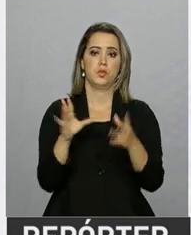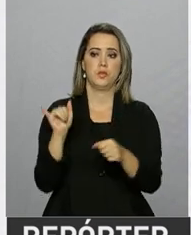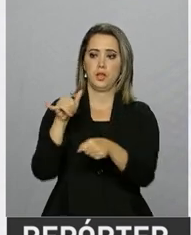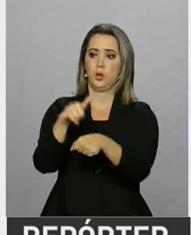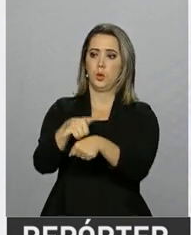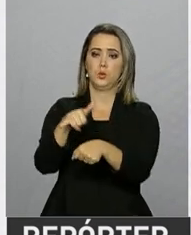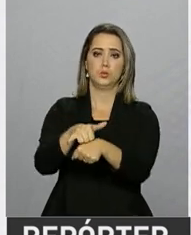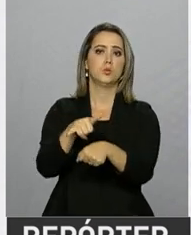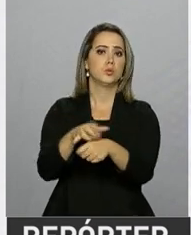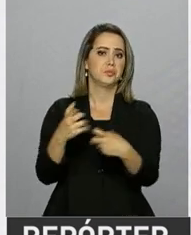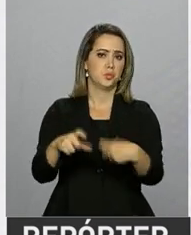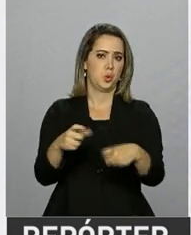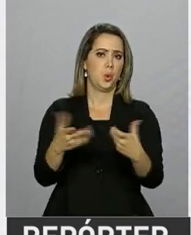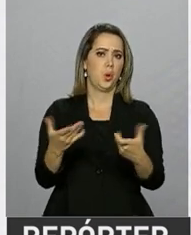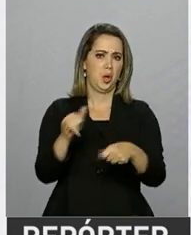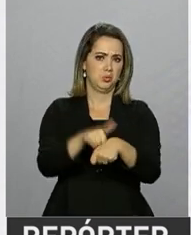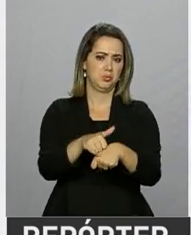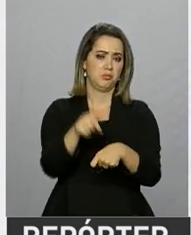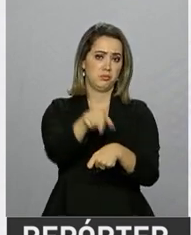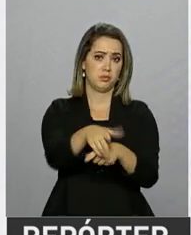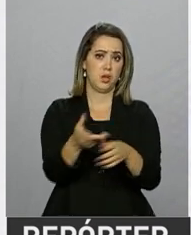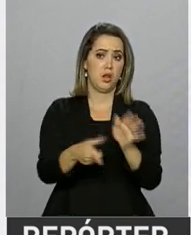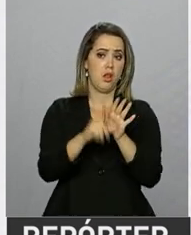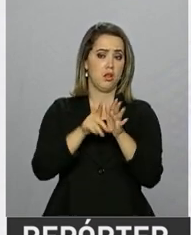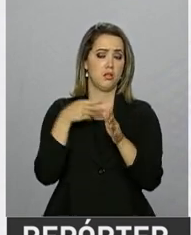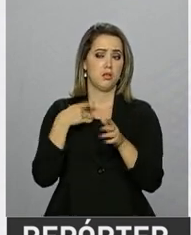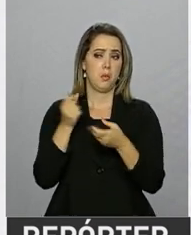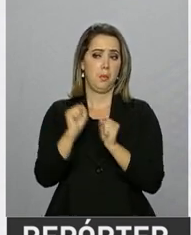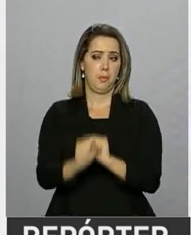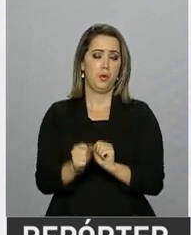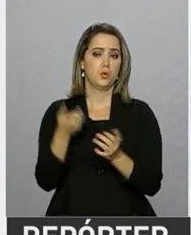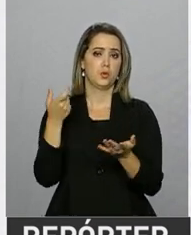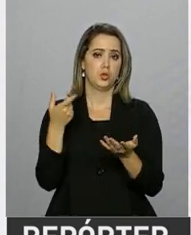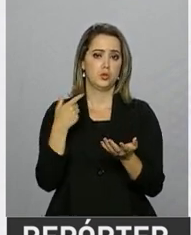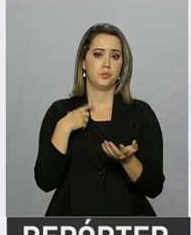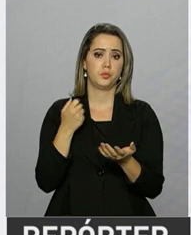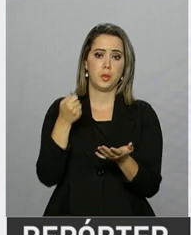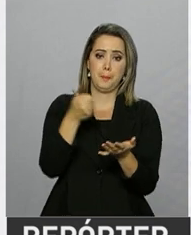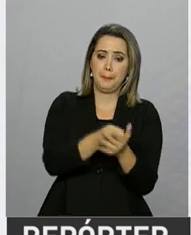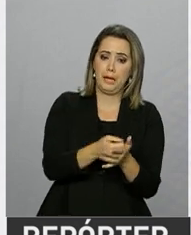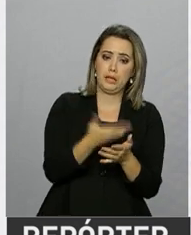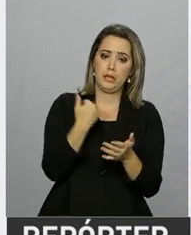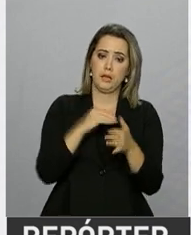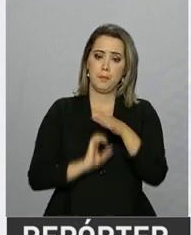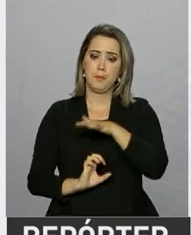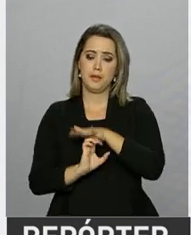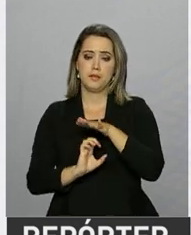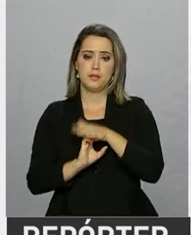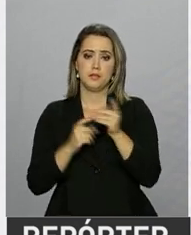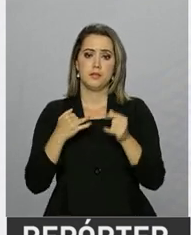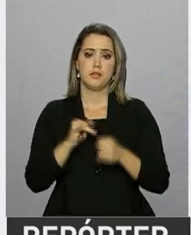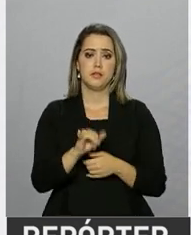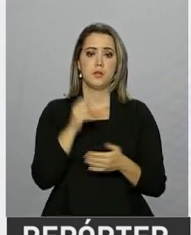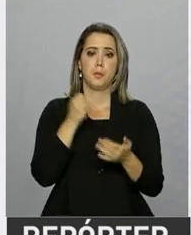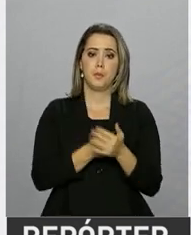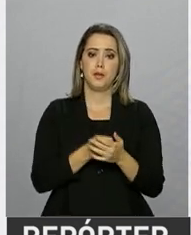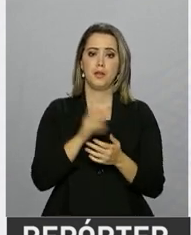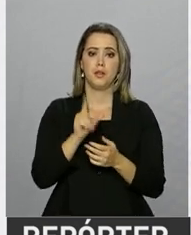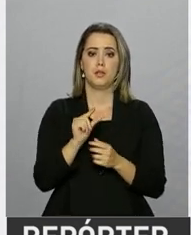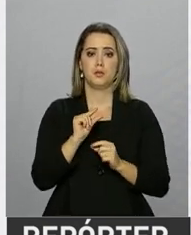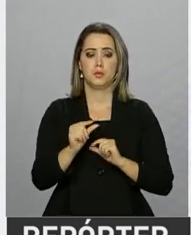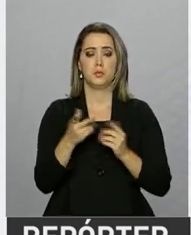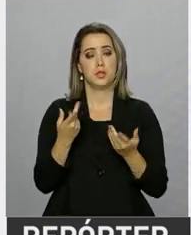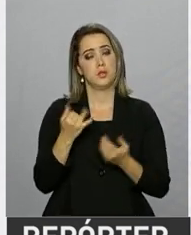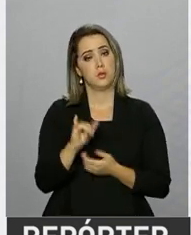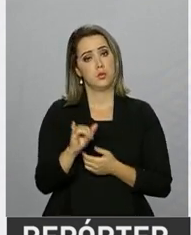aeroporto melhorias feitas pelo grupo anterior podem ser indenizadas caso o pagamento já não tenha